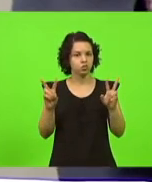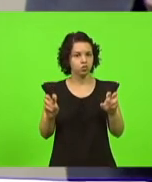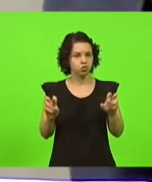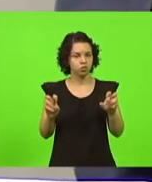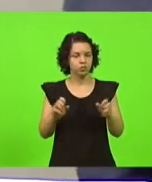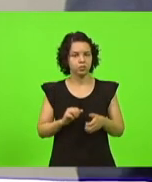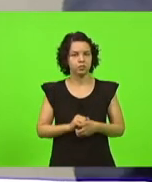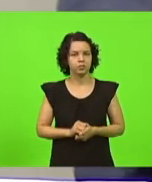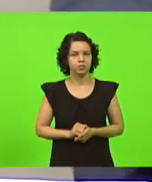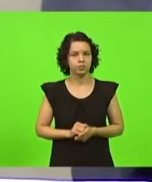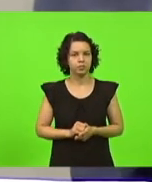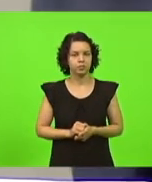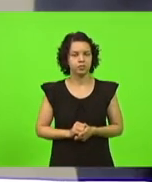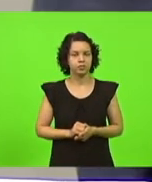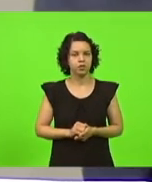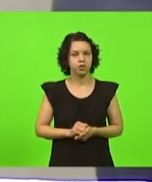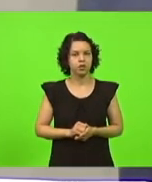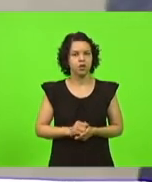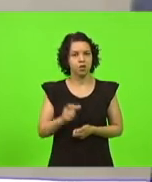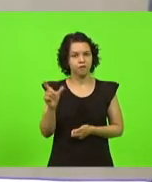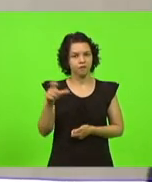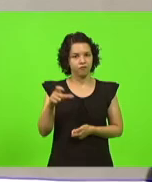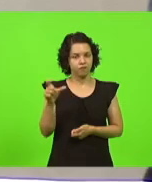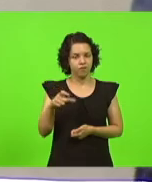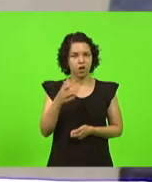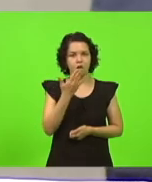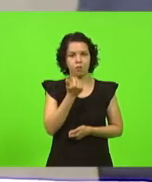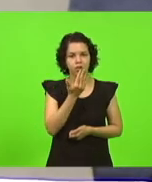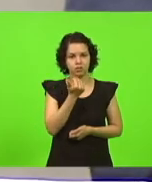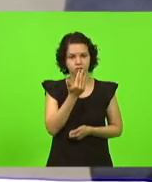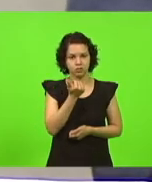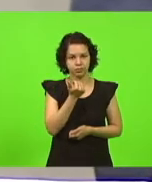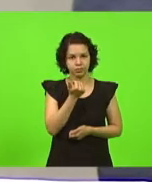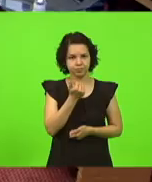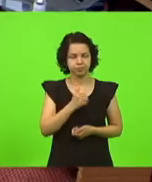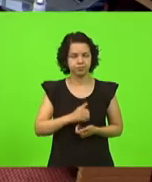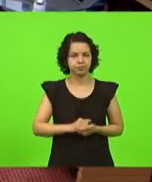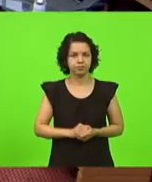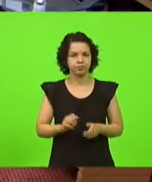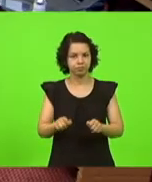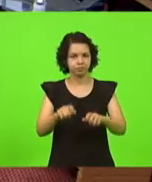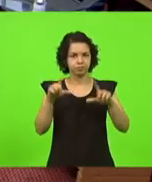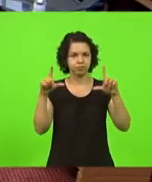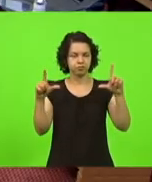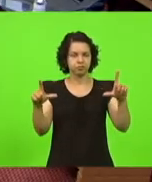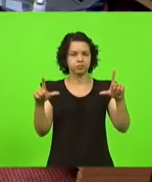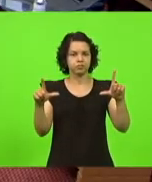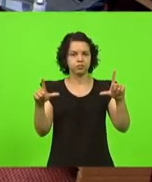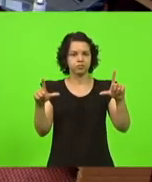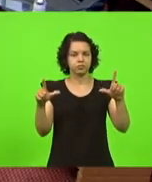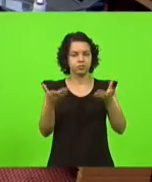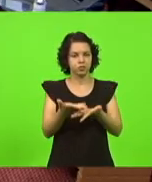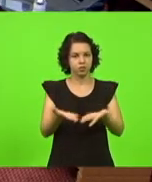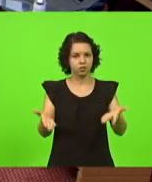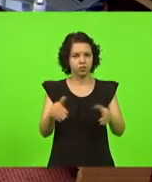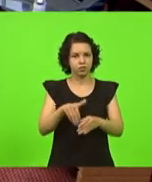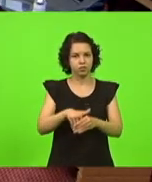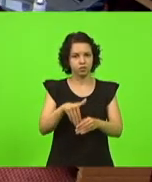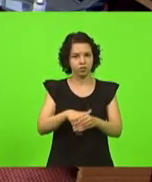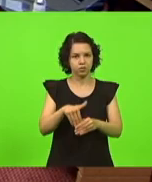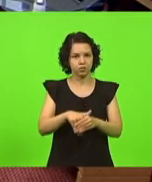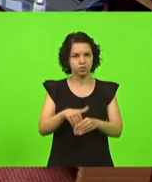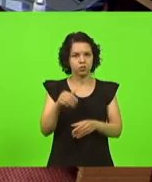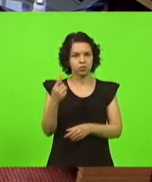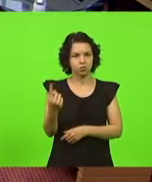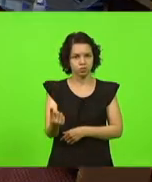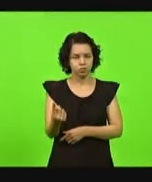Vale Alimentação. Peço assessoria que abra o painel para que os senhores e senhoras deputados possam exercer seu direito de voto. Quem vota 1, vota a